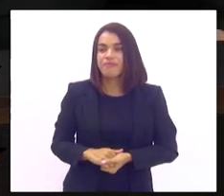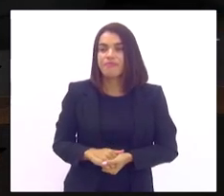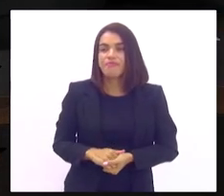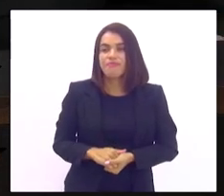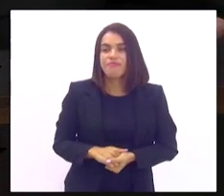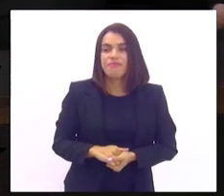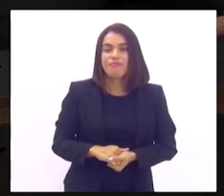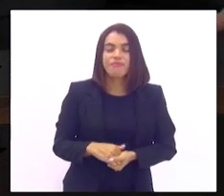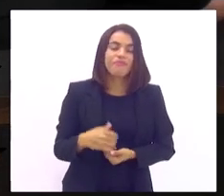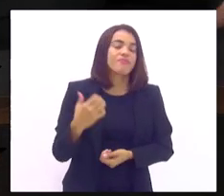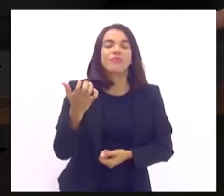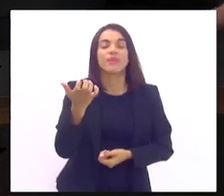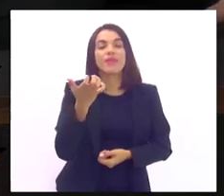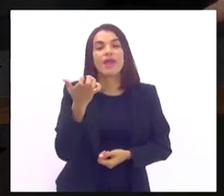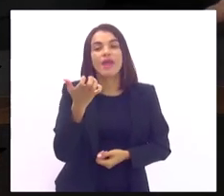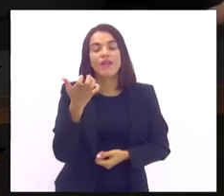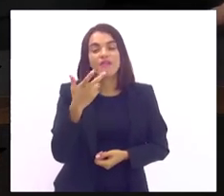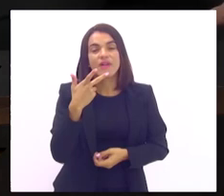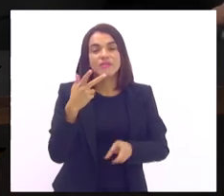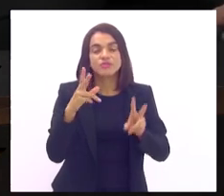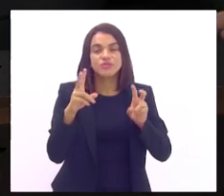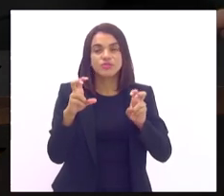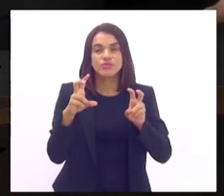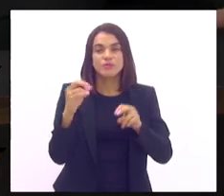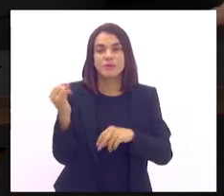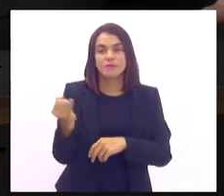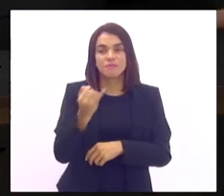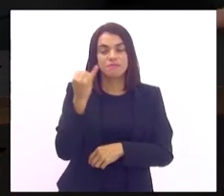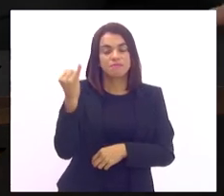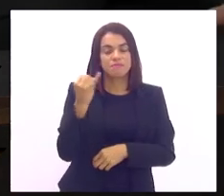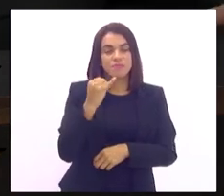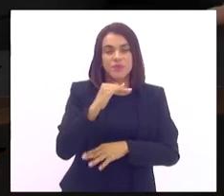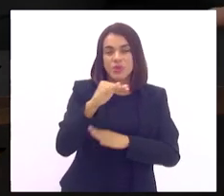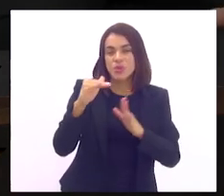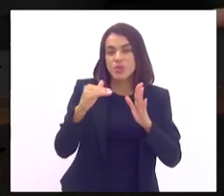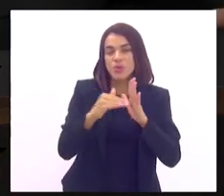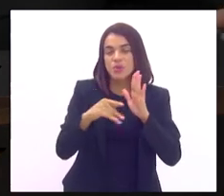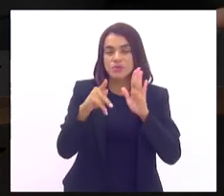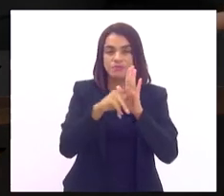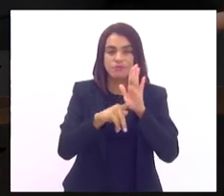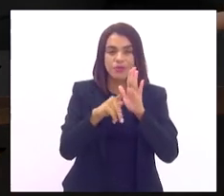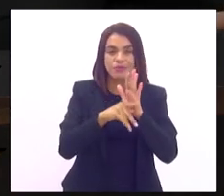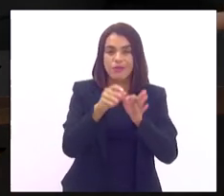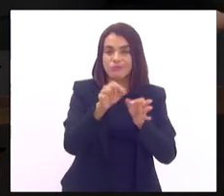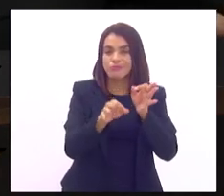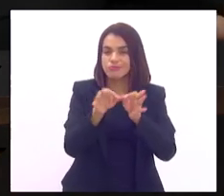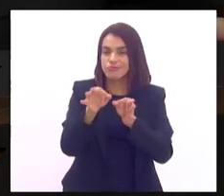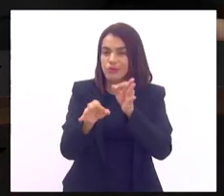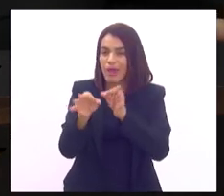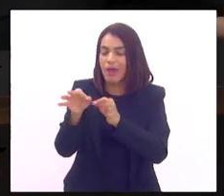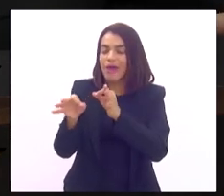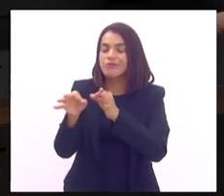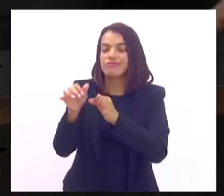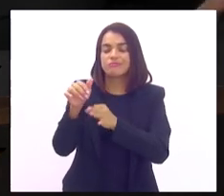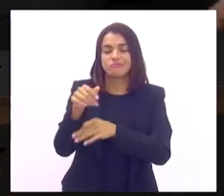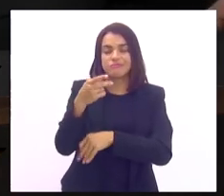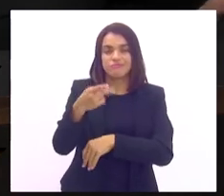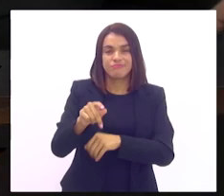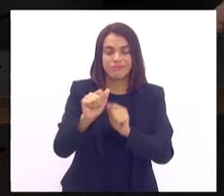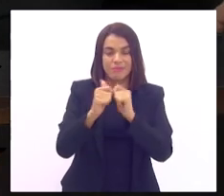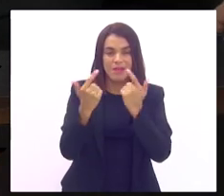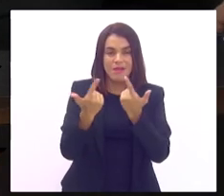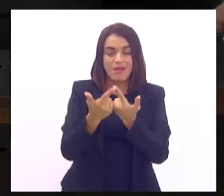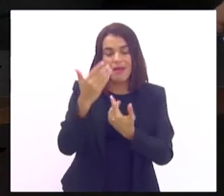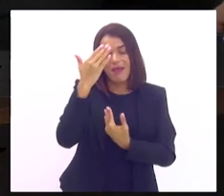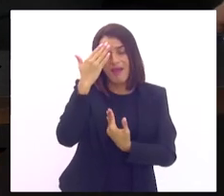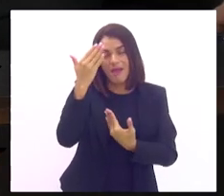Quero também assim destacar a importância de todos os projetos que estão tramitando nessa casa, né? Agradecer o